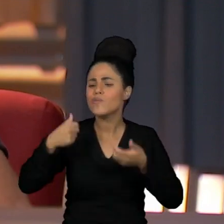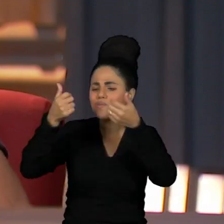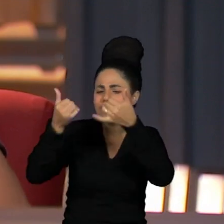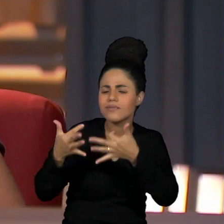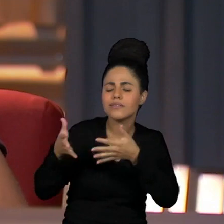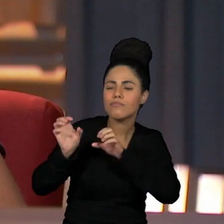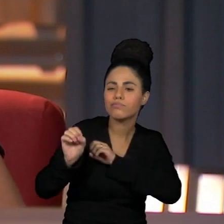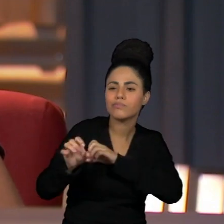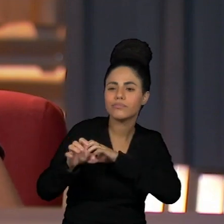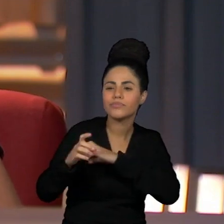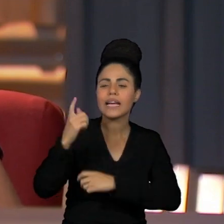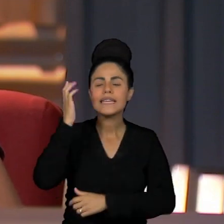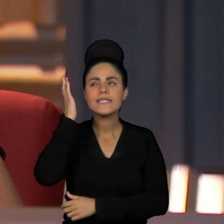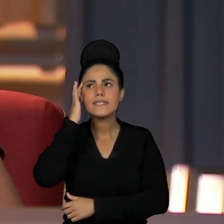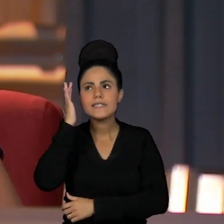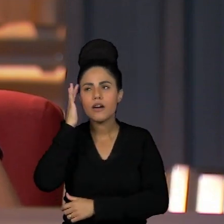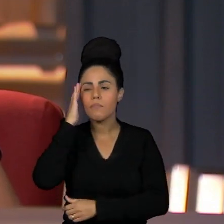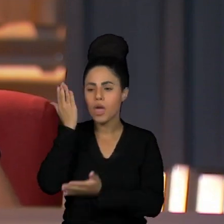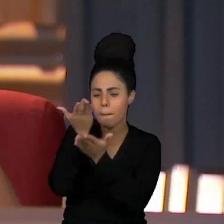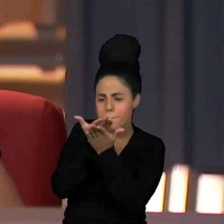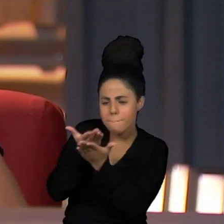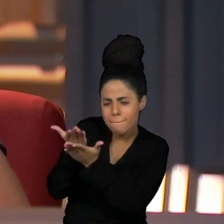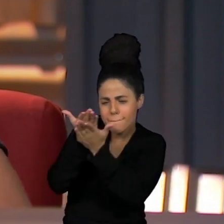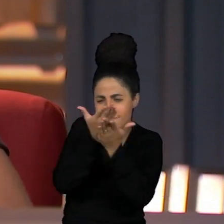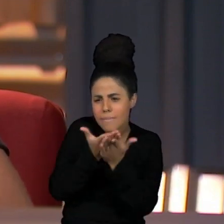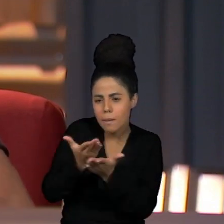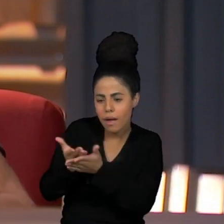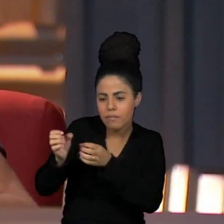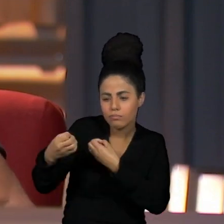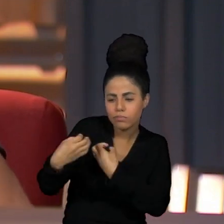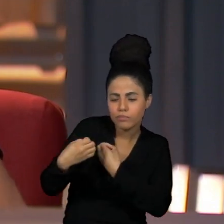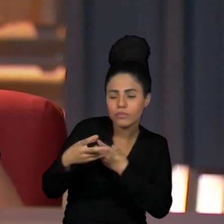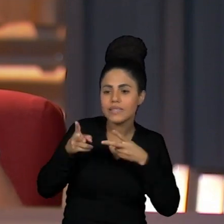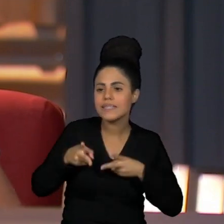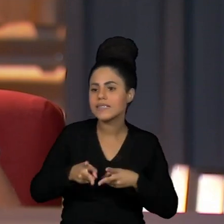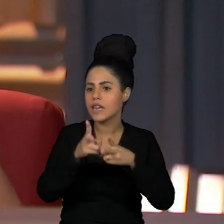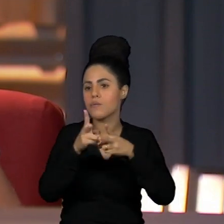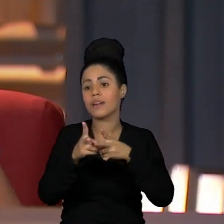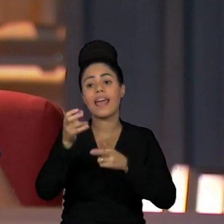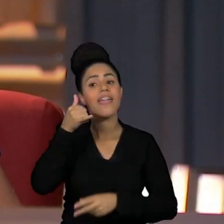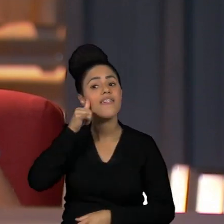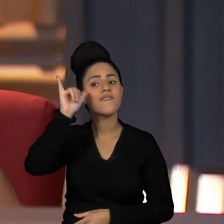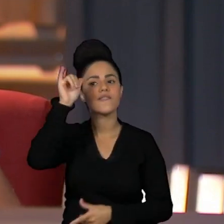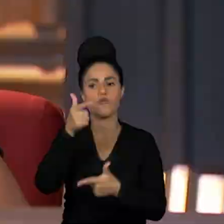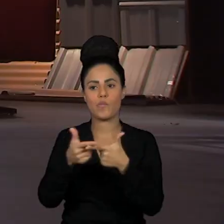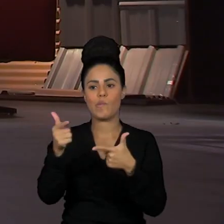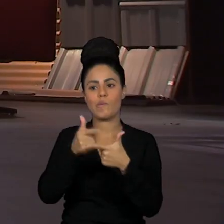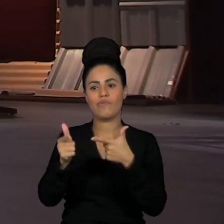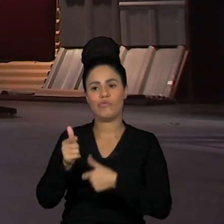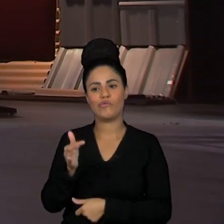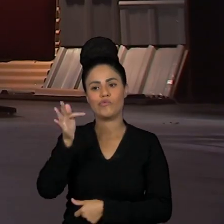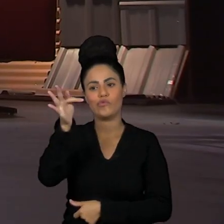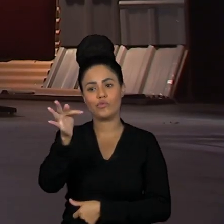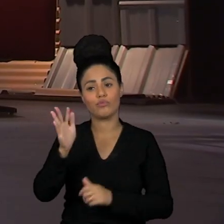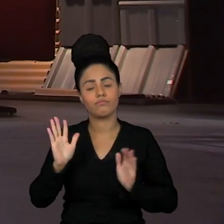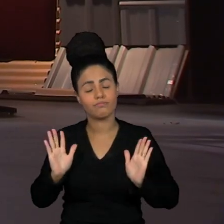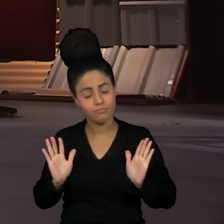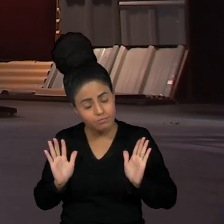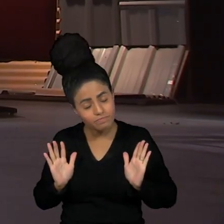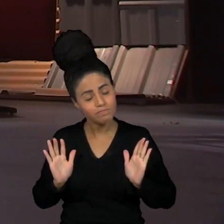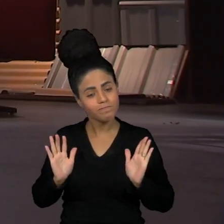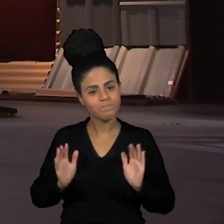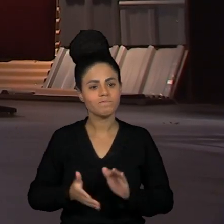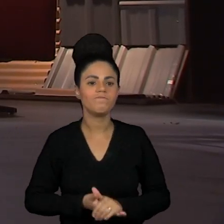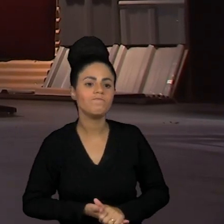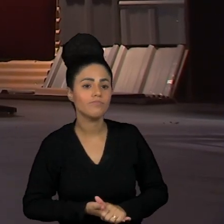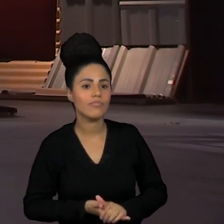invista em conhecimento, que isso, mano, vai te livrar de cada cilada por aí que você nem imagina. Esse é o